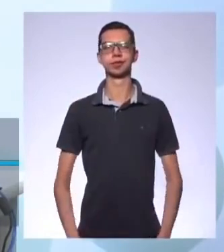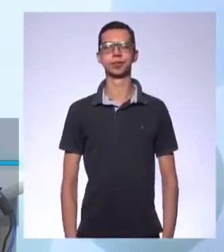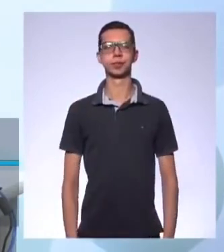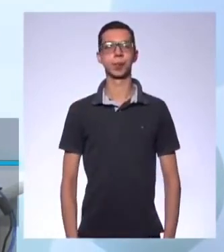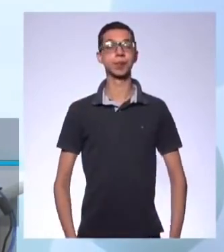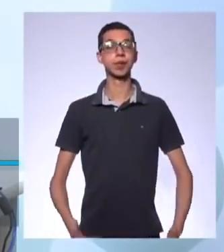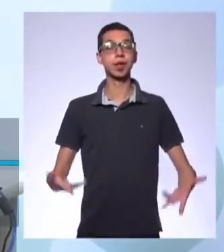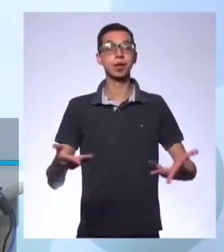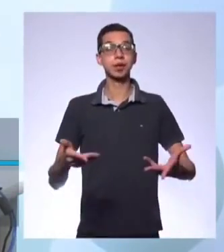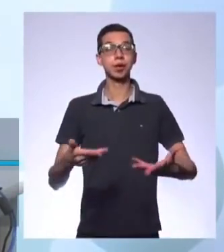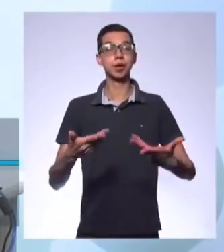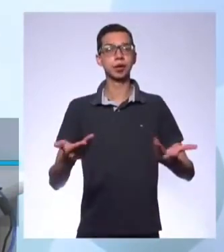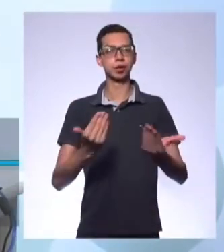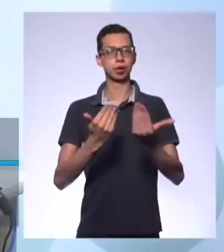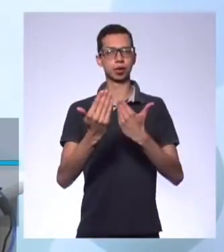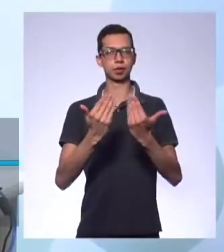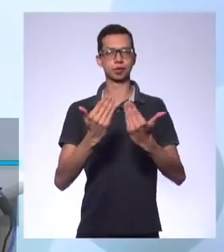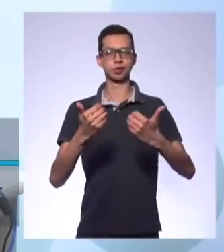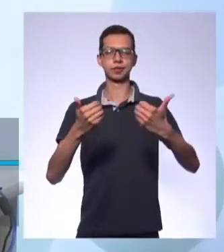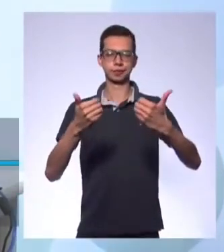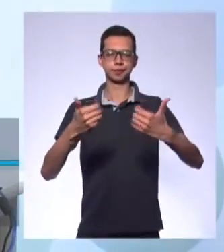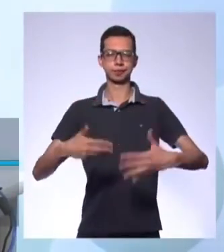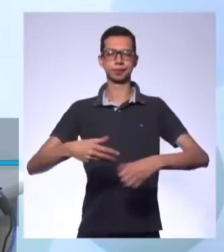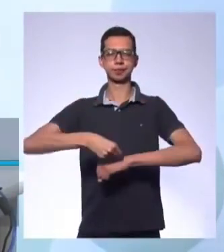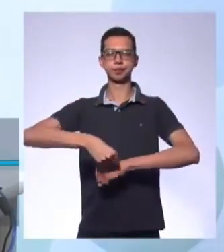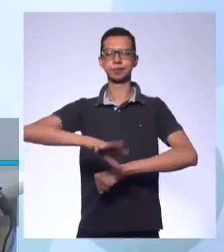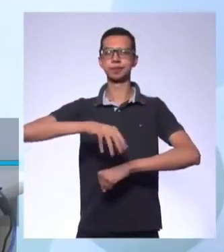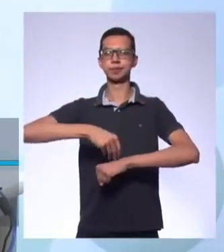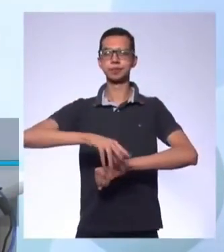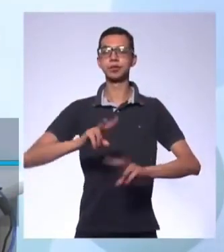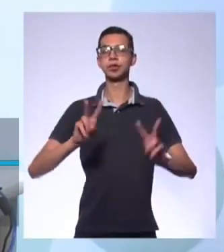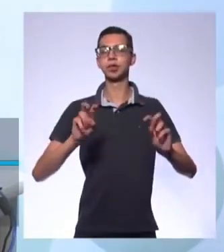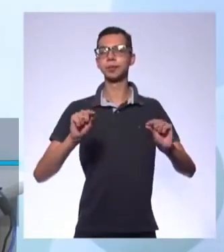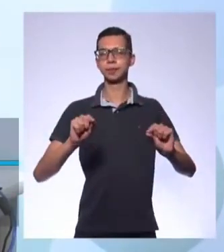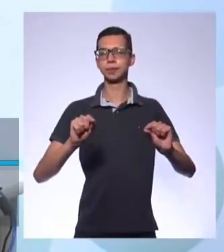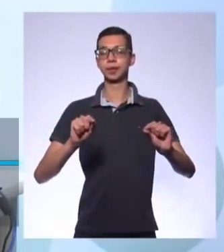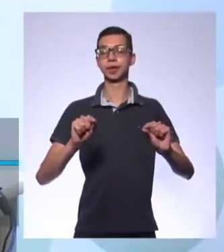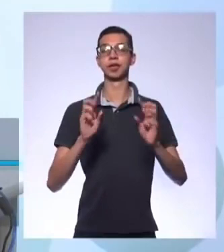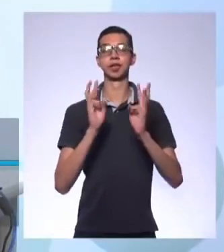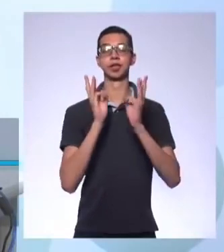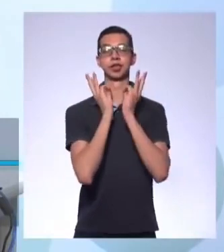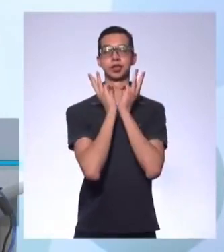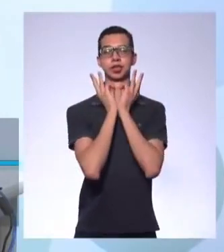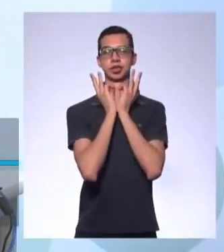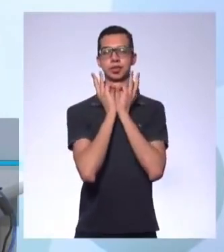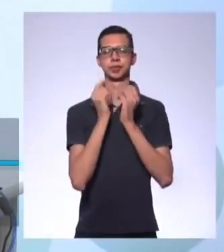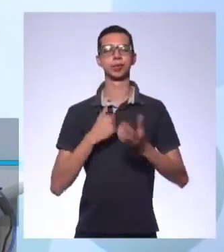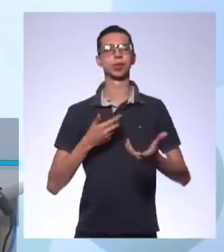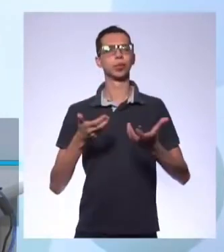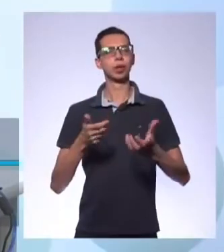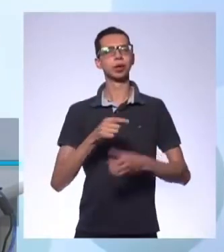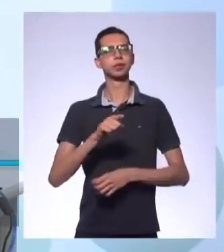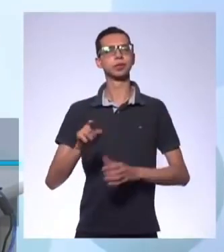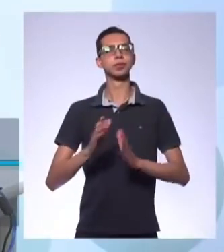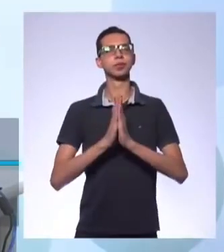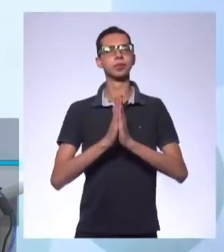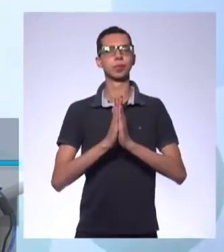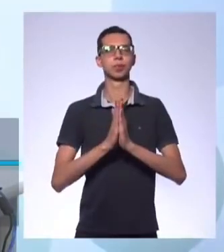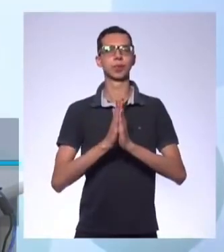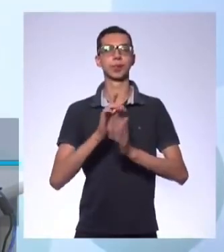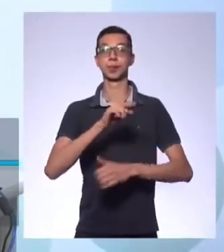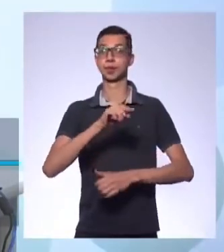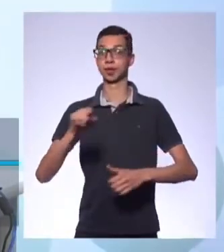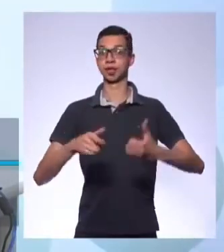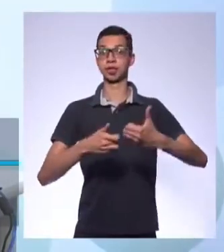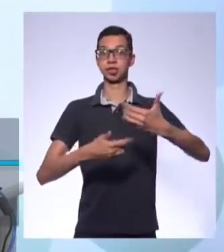Vamos agora falar um pouquinho de Shakespeare. Eu quero que vocês coloquem aí no